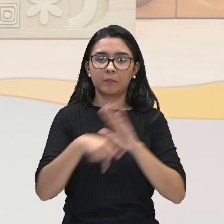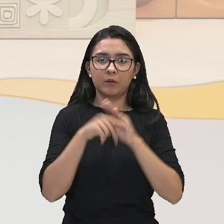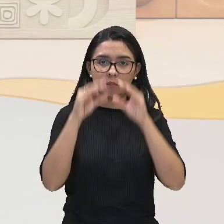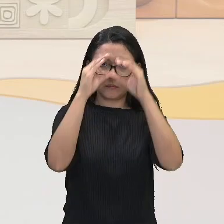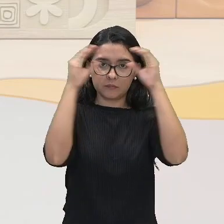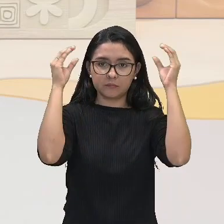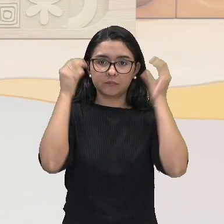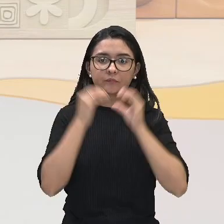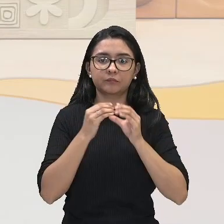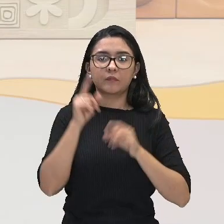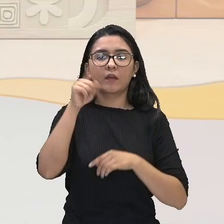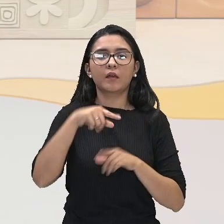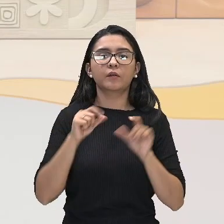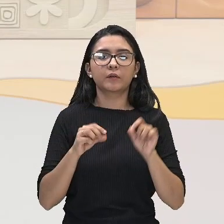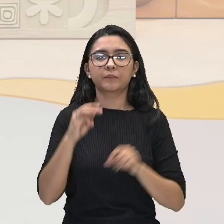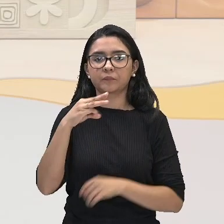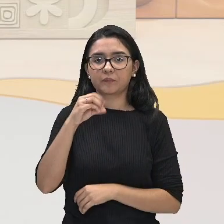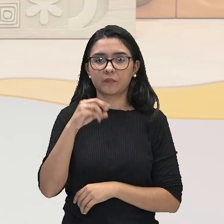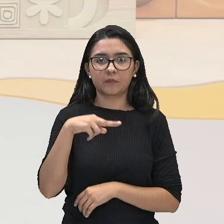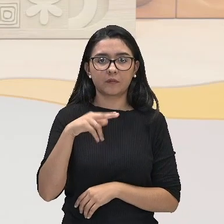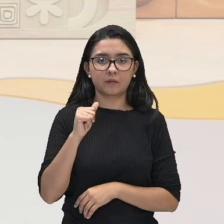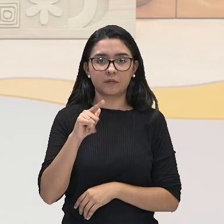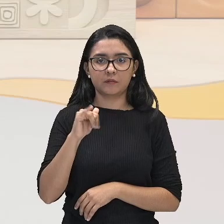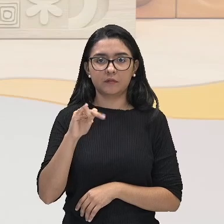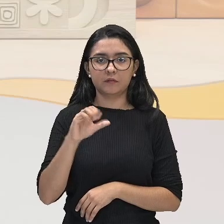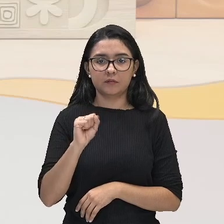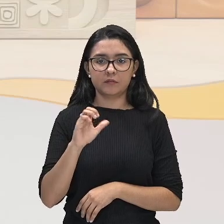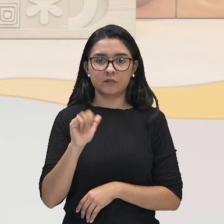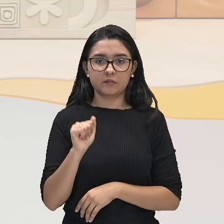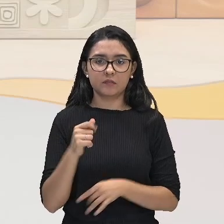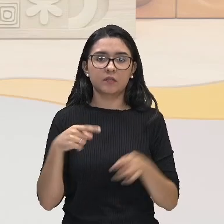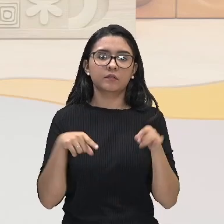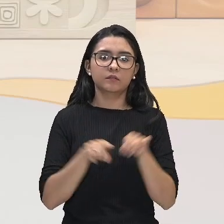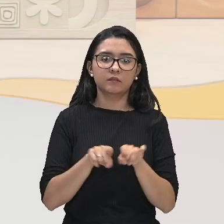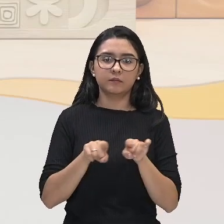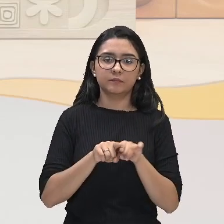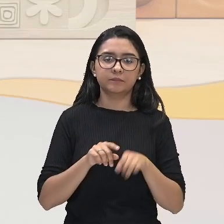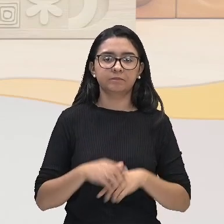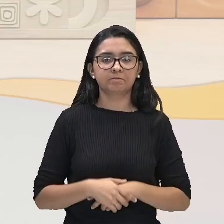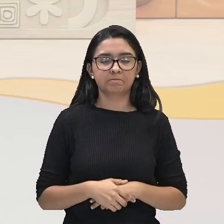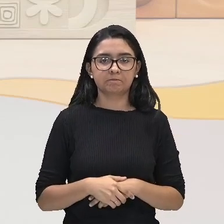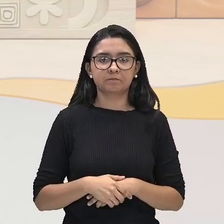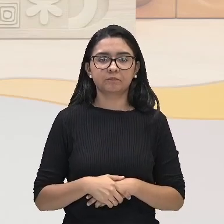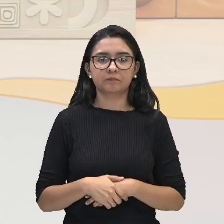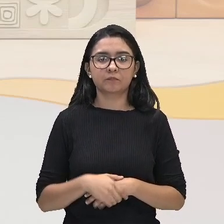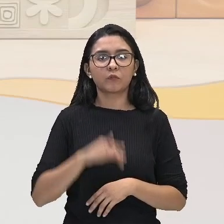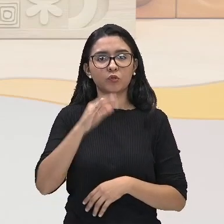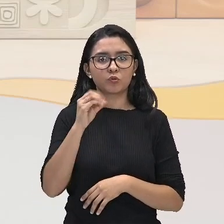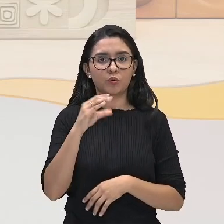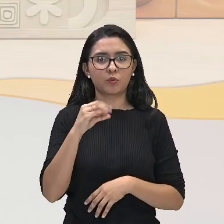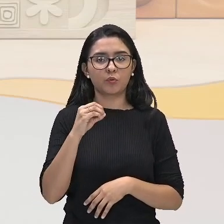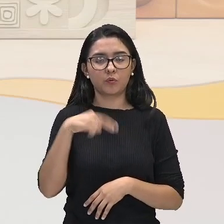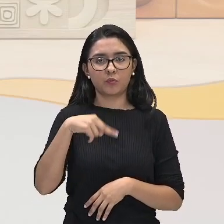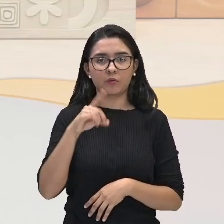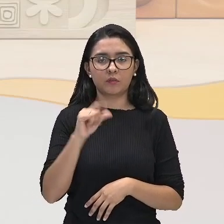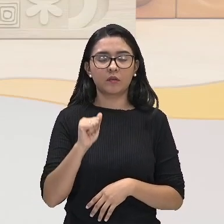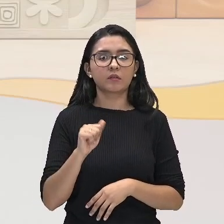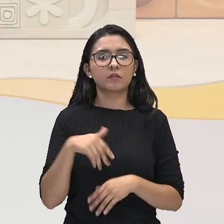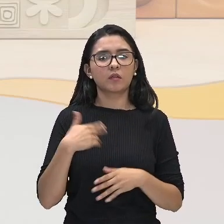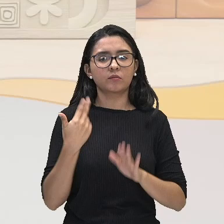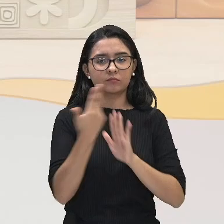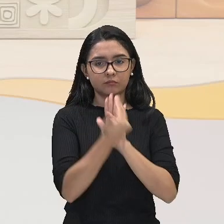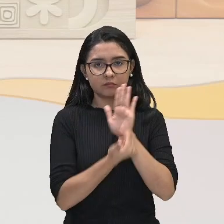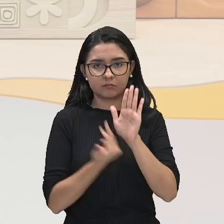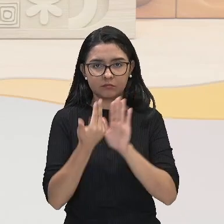vocês é Mona Lisa, né, ou Gioconda, como alguns também a conhecem. Essa obra da Mona Lisa, né, quer